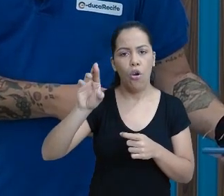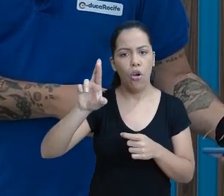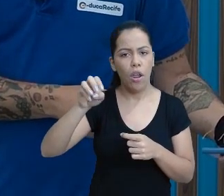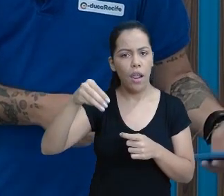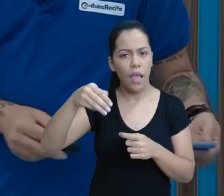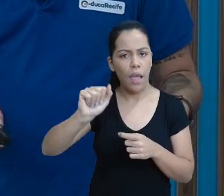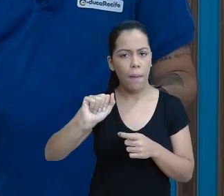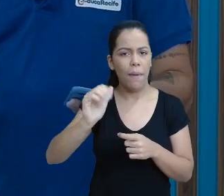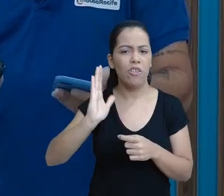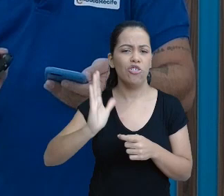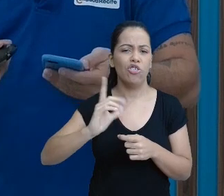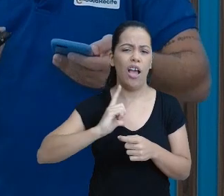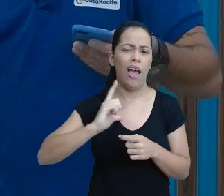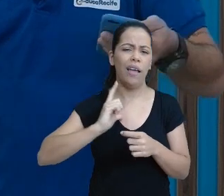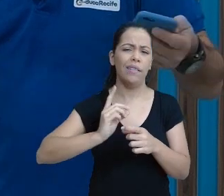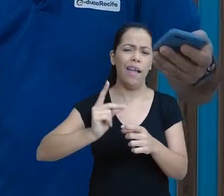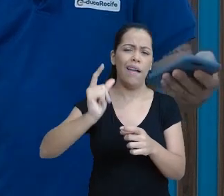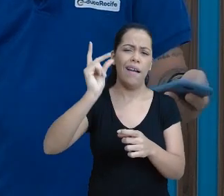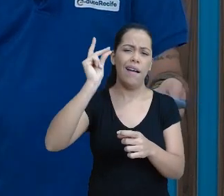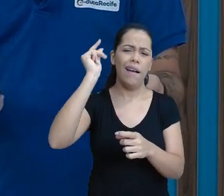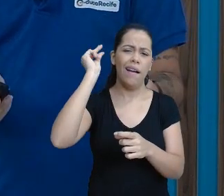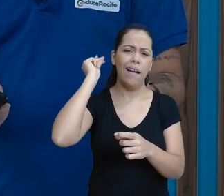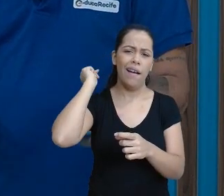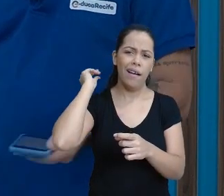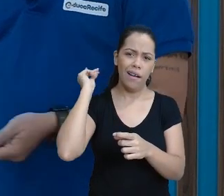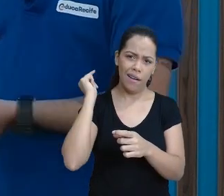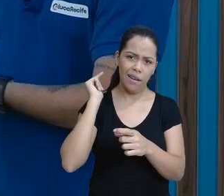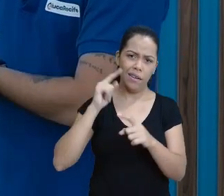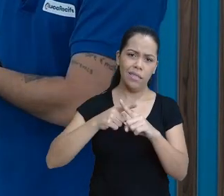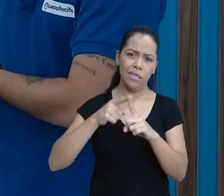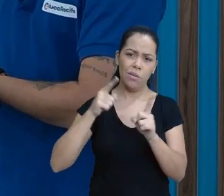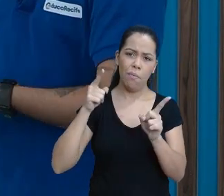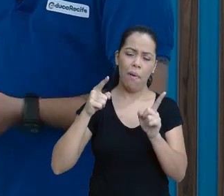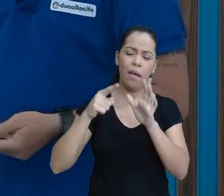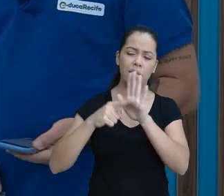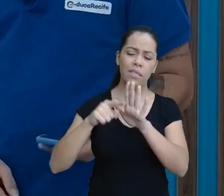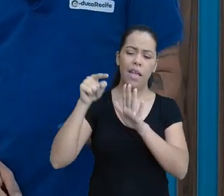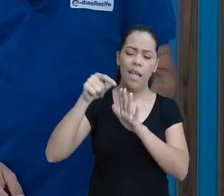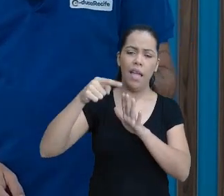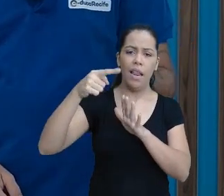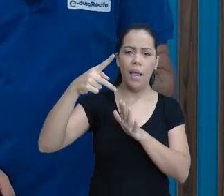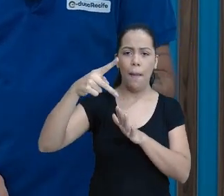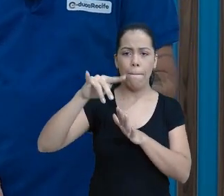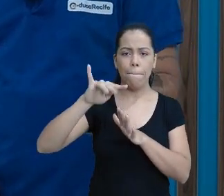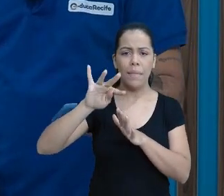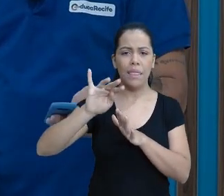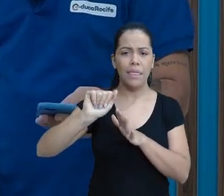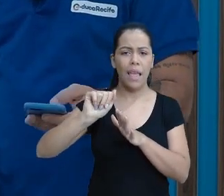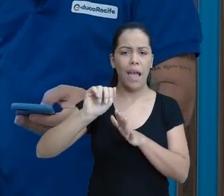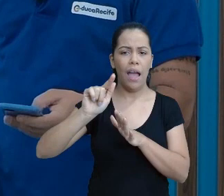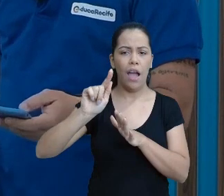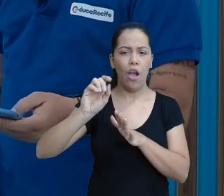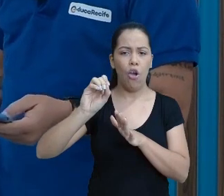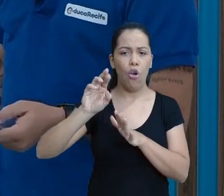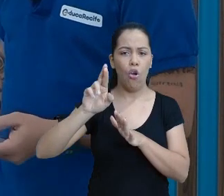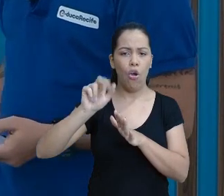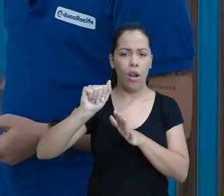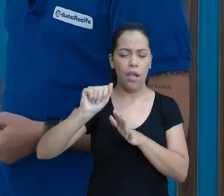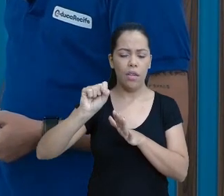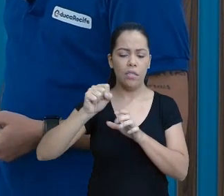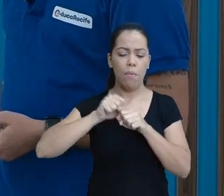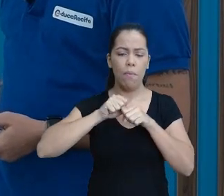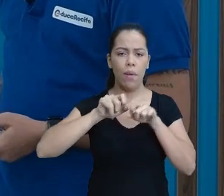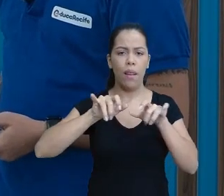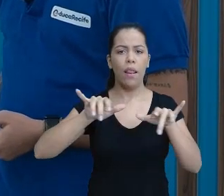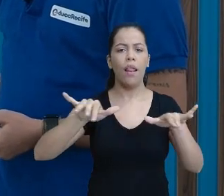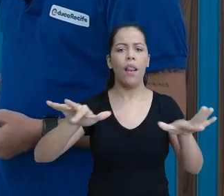próprio Pitágoras. Pitágoras foi o que generalizou. No caso dos egípcios, já conheciam essas